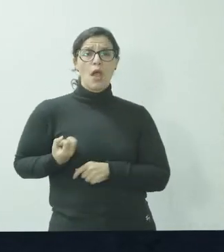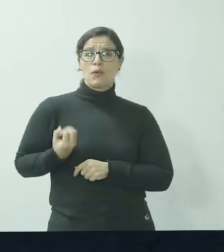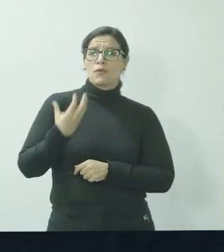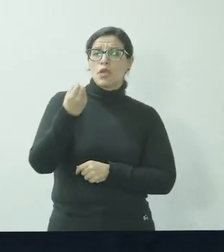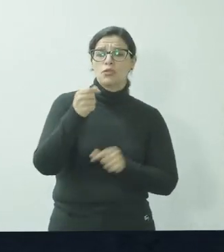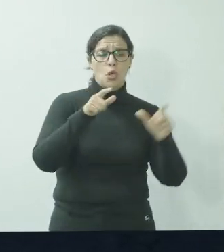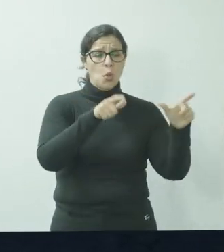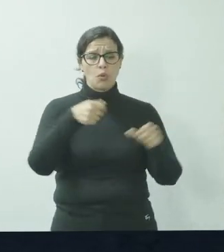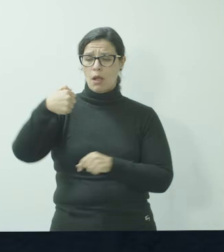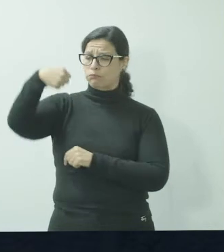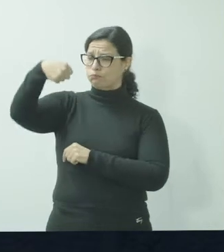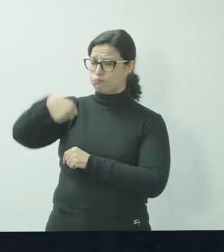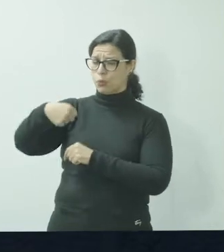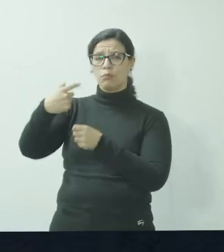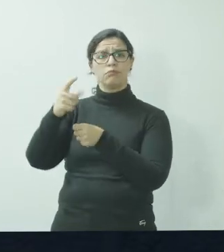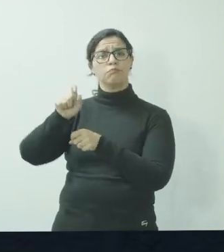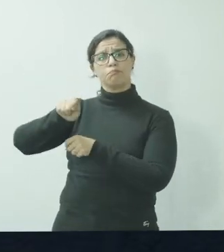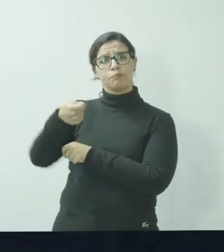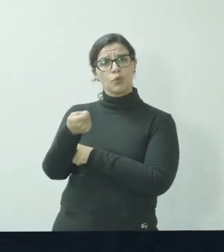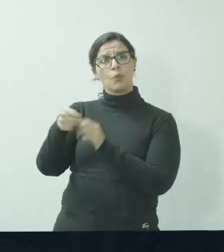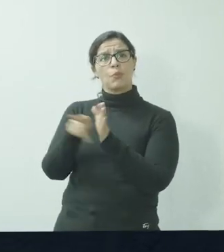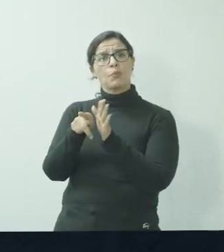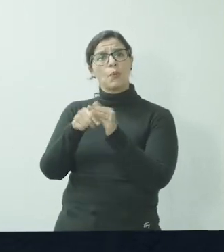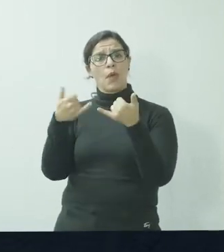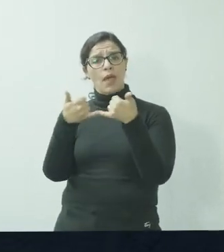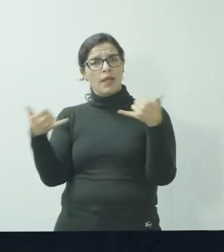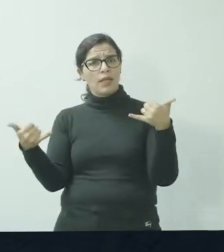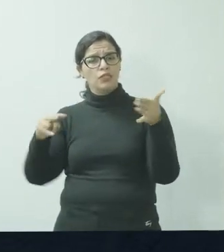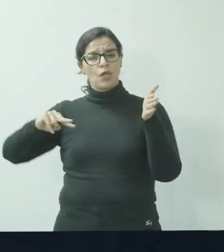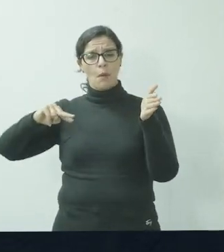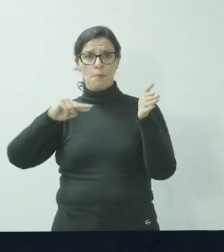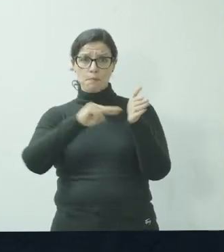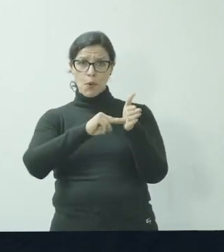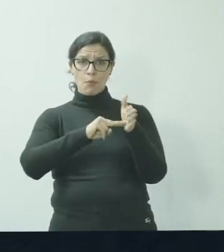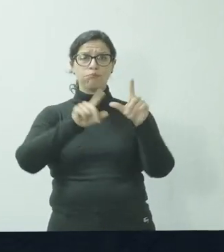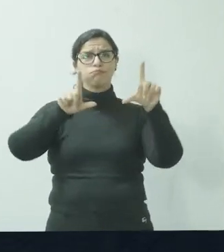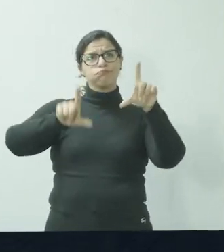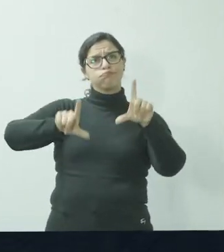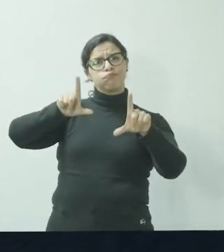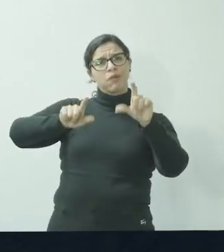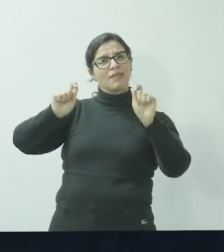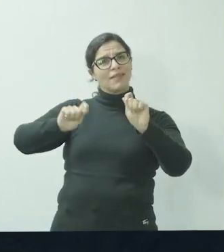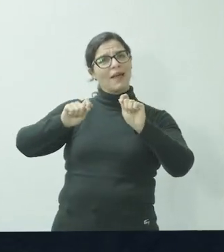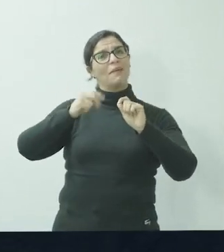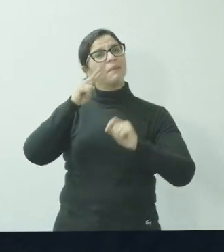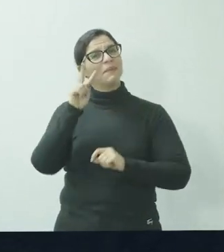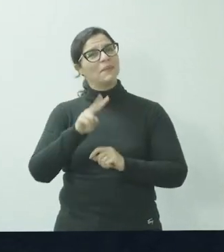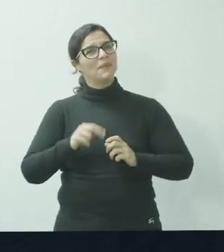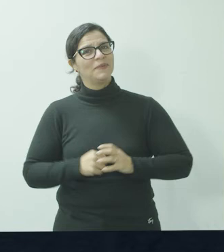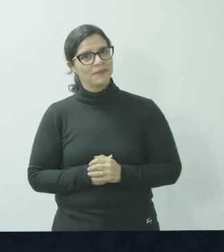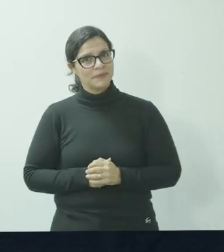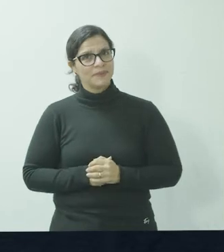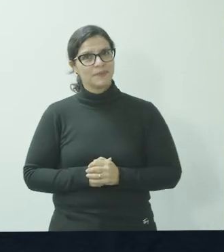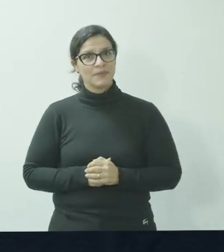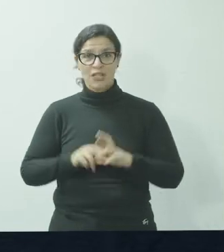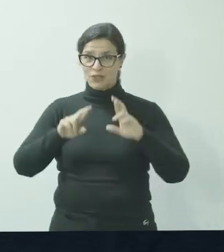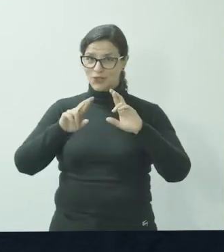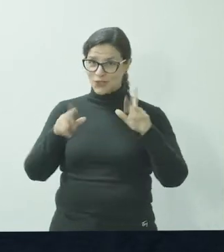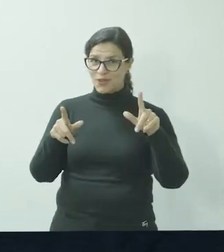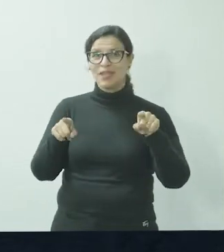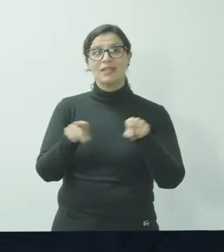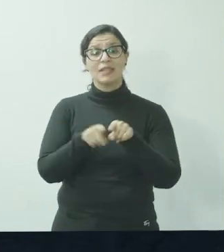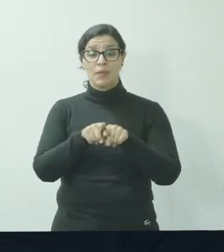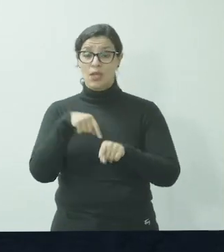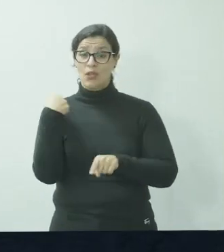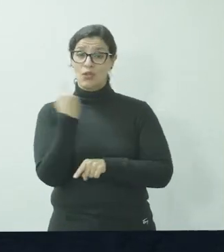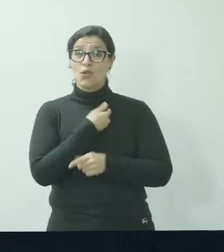para assistir eh ligava na energia elétrica e assistia a sua programação então bem diferente né do